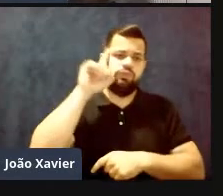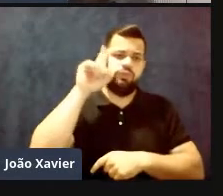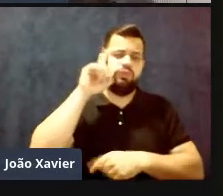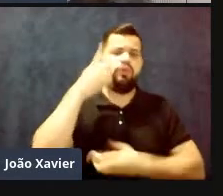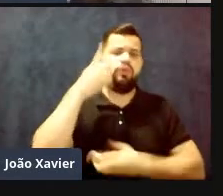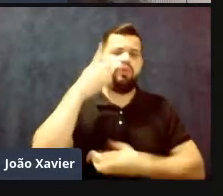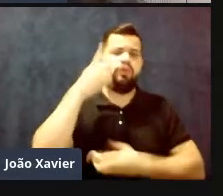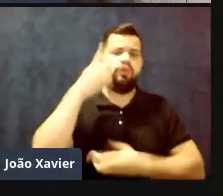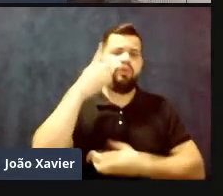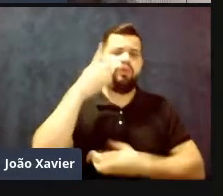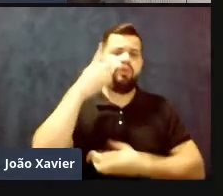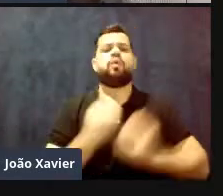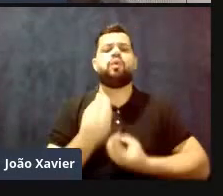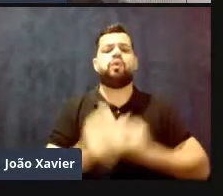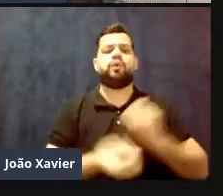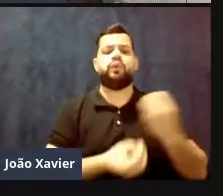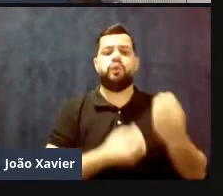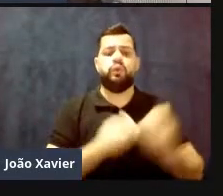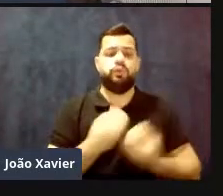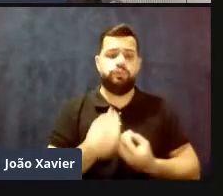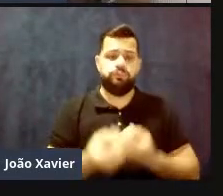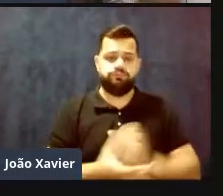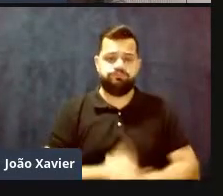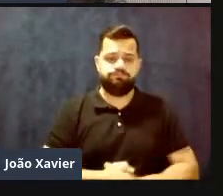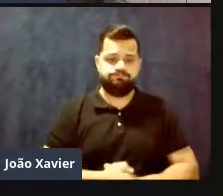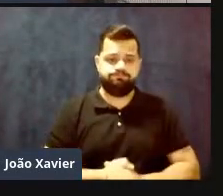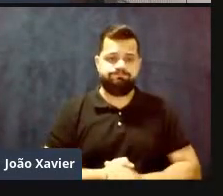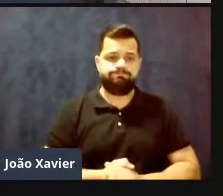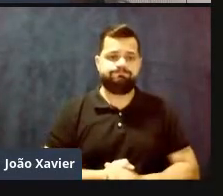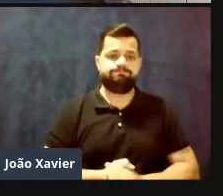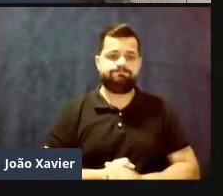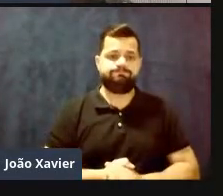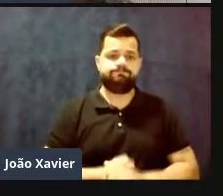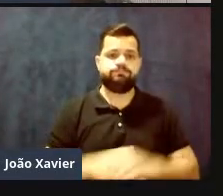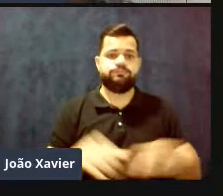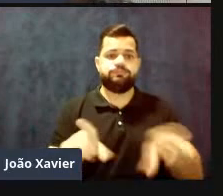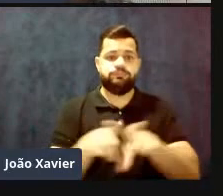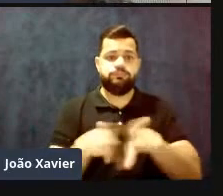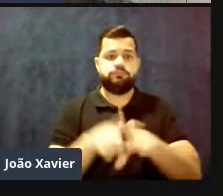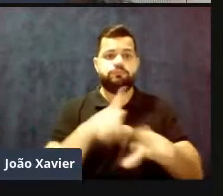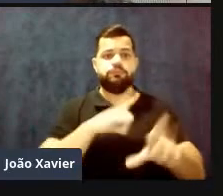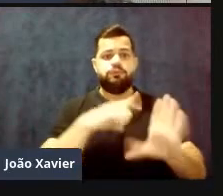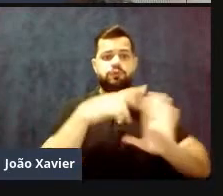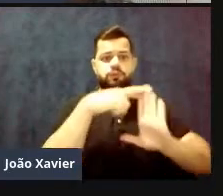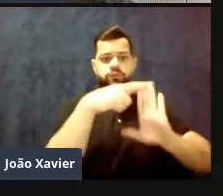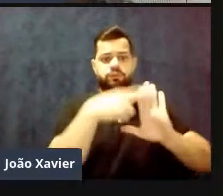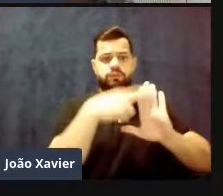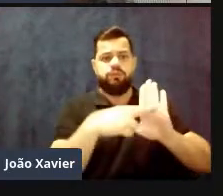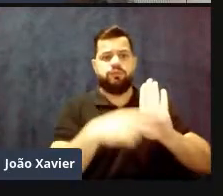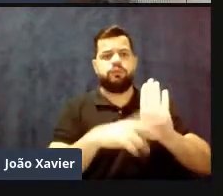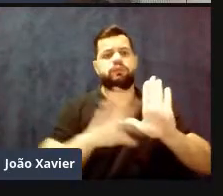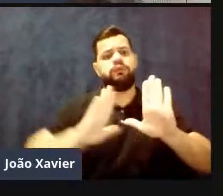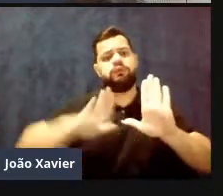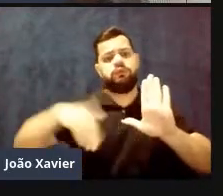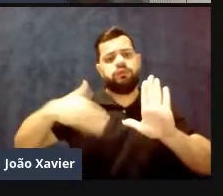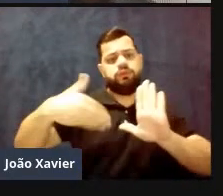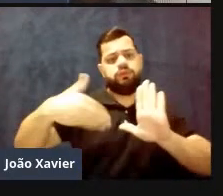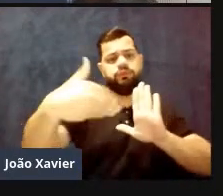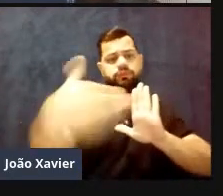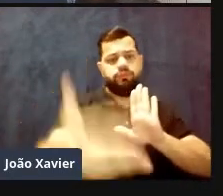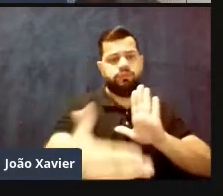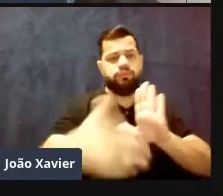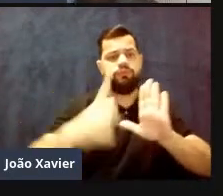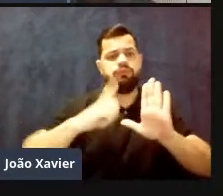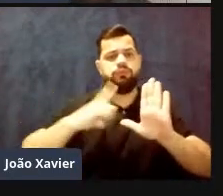numa visita não presencial, né? A AMIB lançou um protocolo específico alguns dias depois, na pessoa do nutricionista Guilherme Duprá,